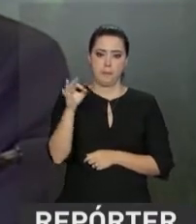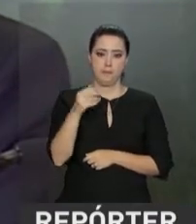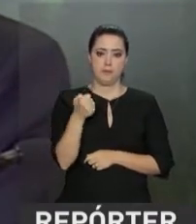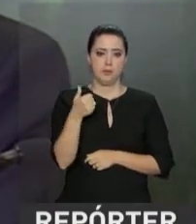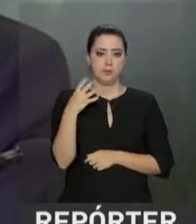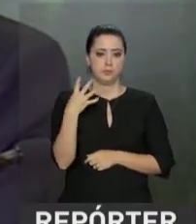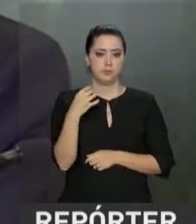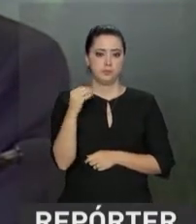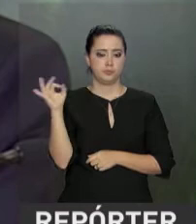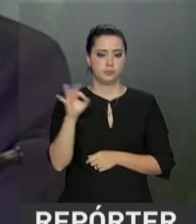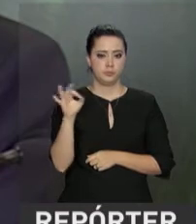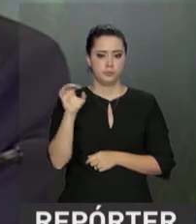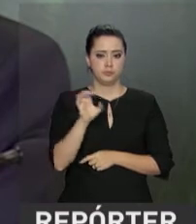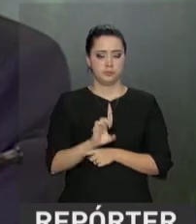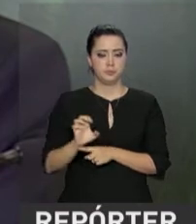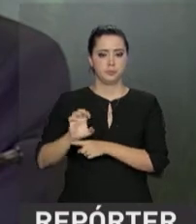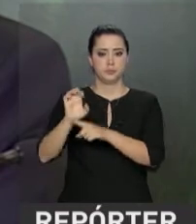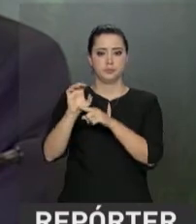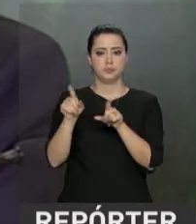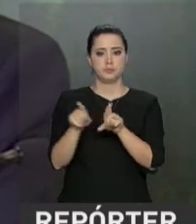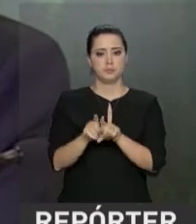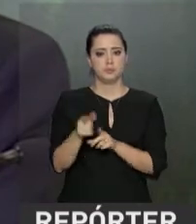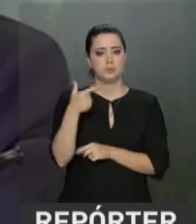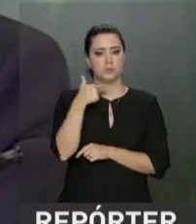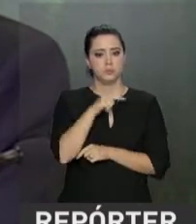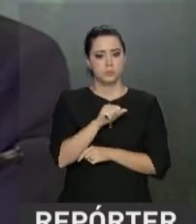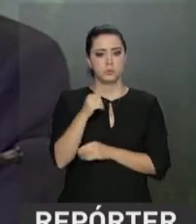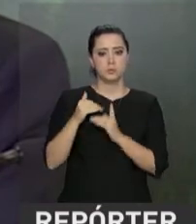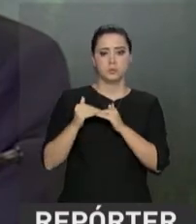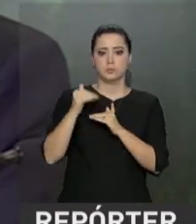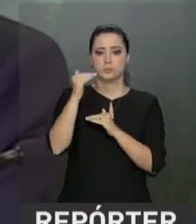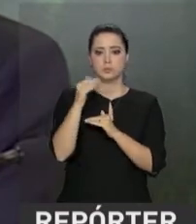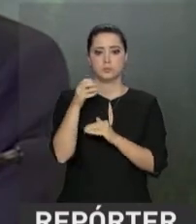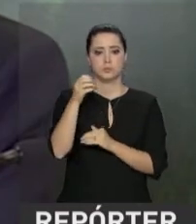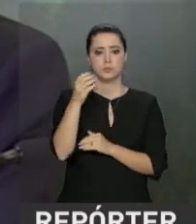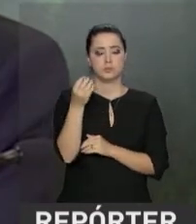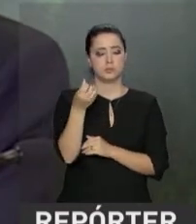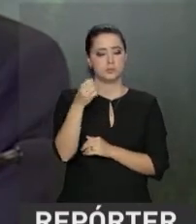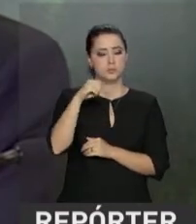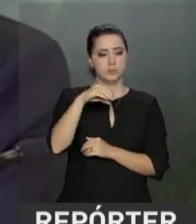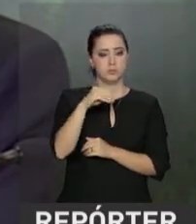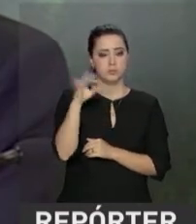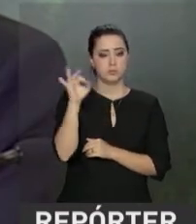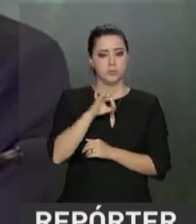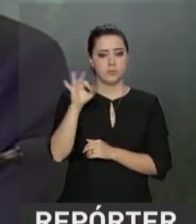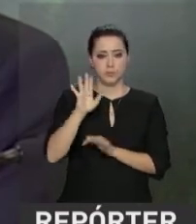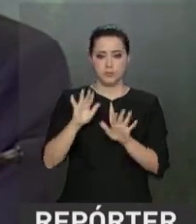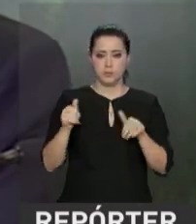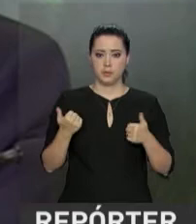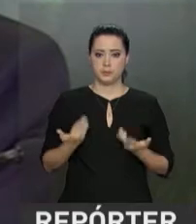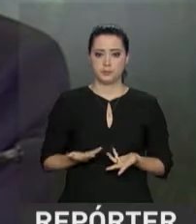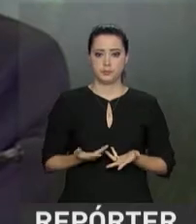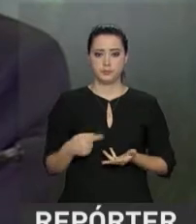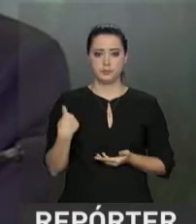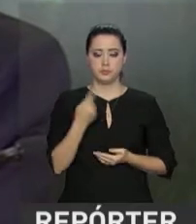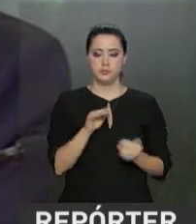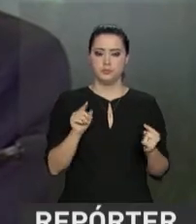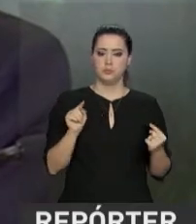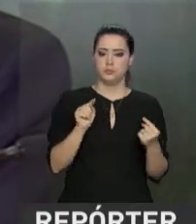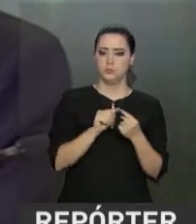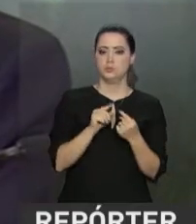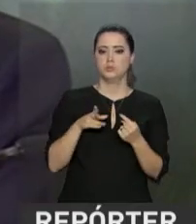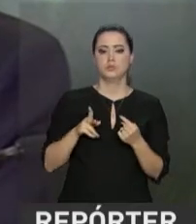40% atingir uma meta superior a 90% então o nosso objetivo